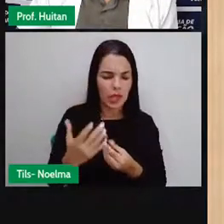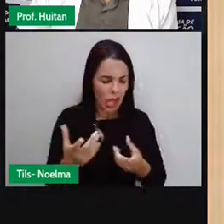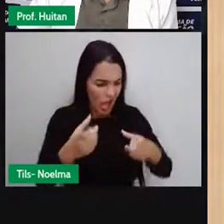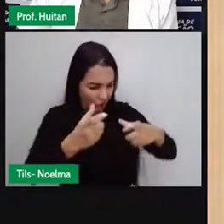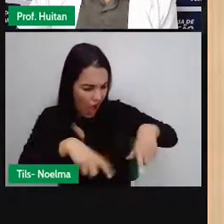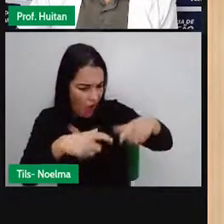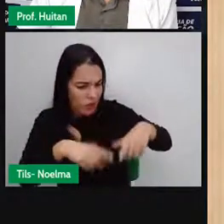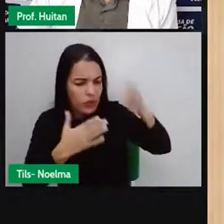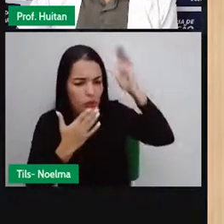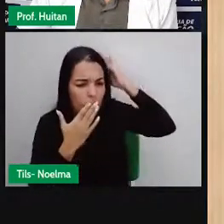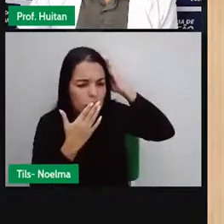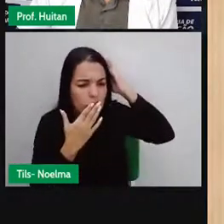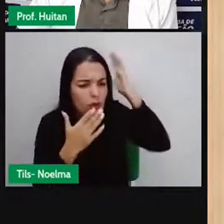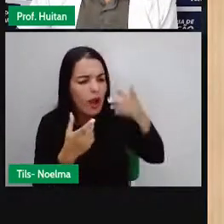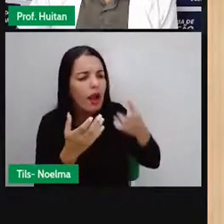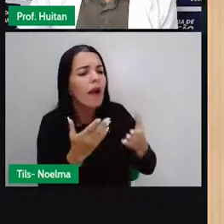índios?